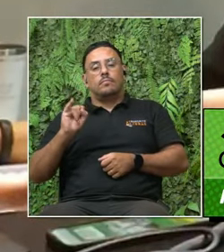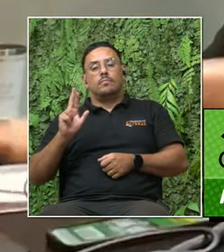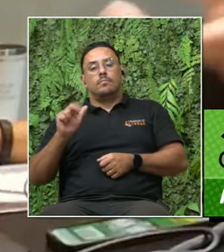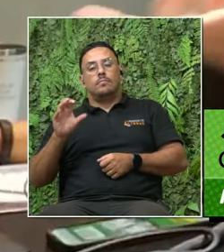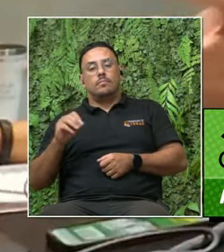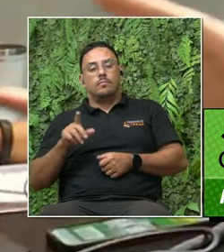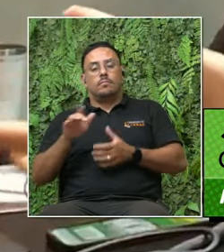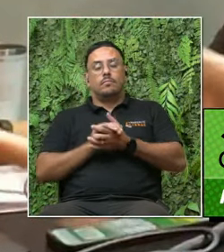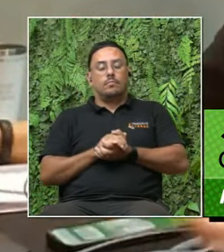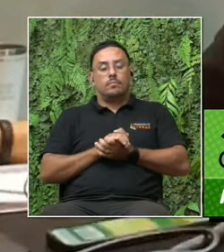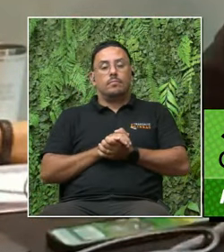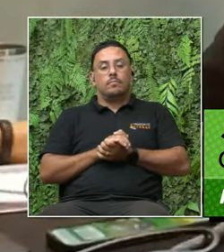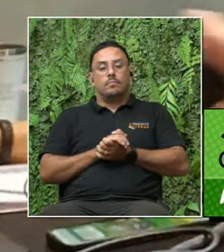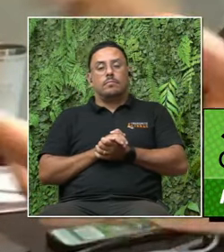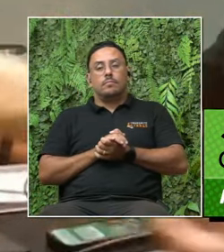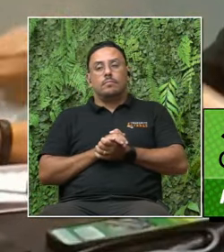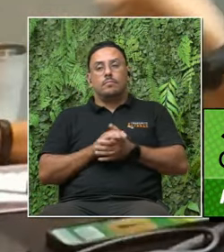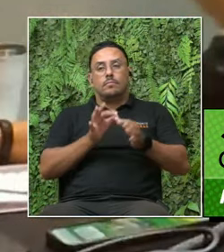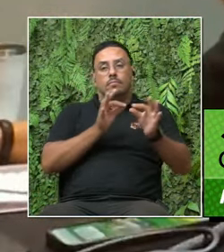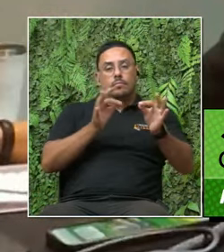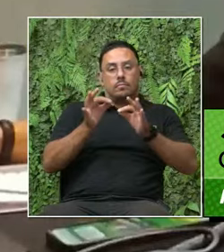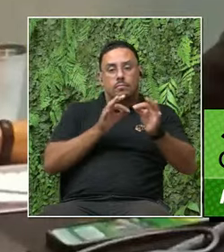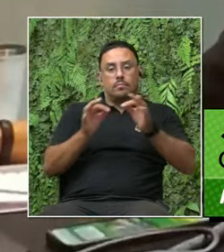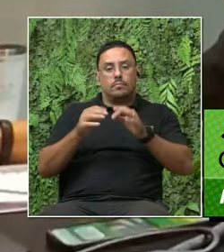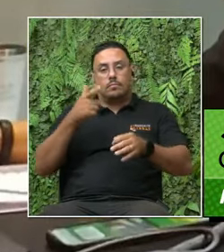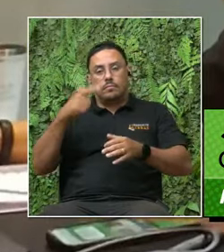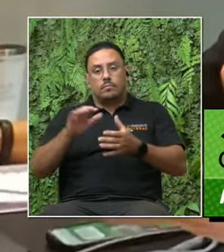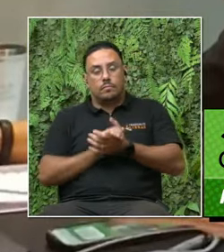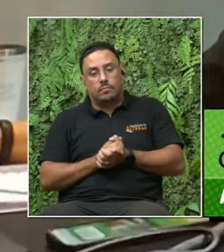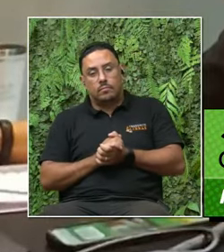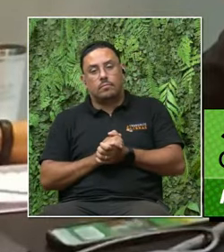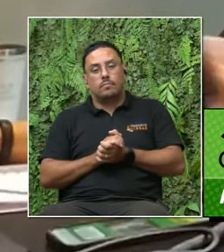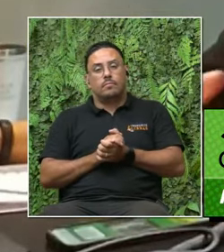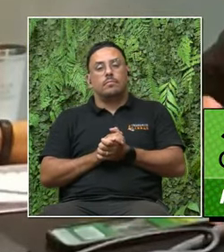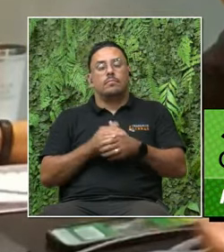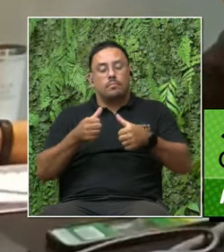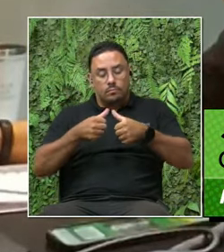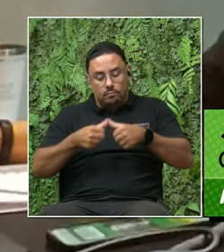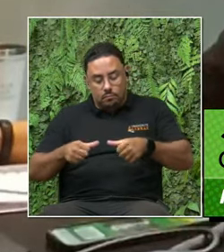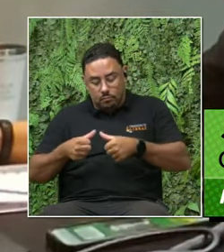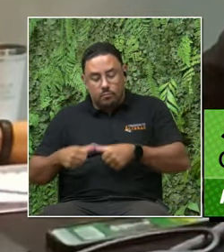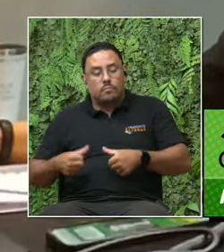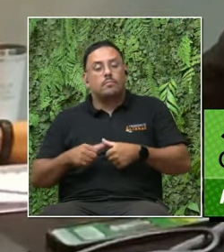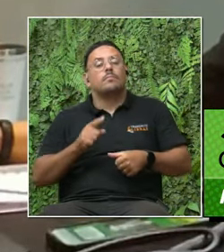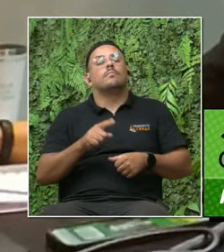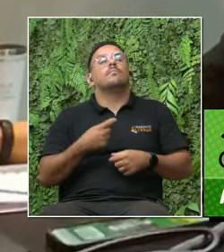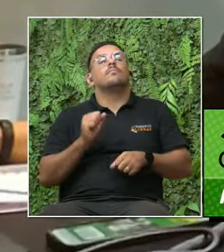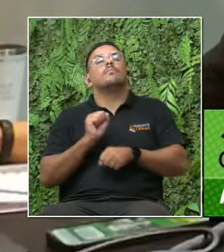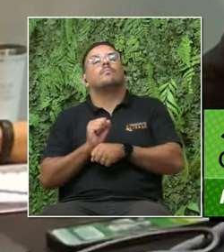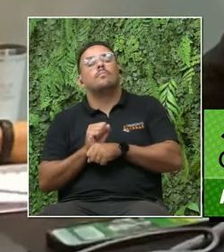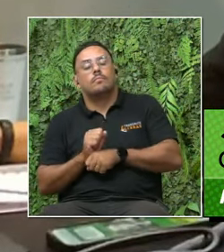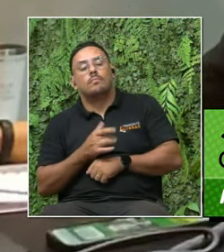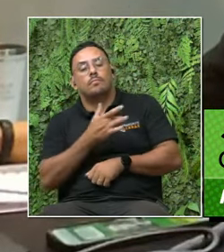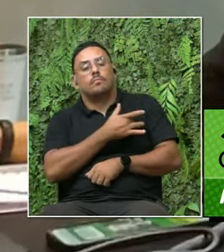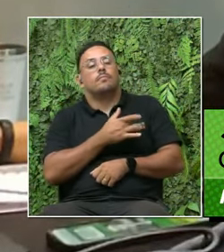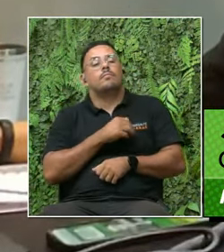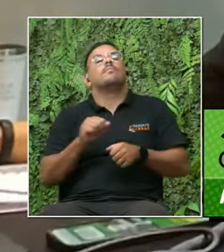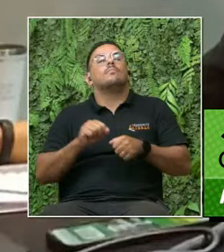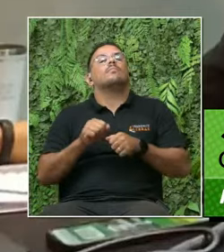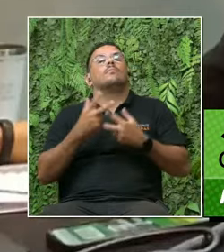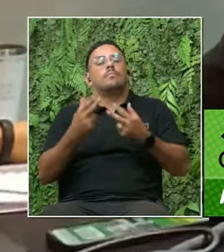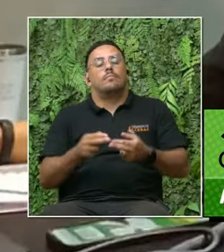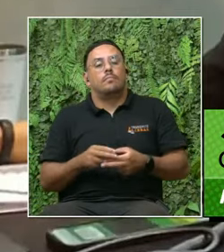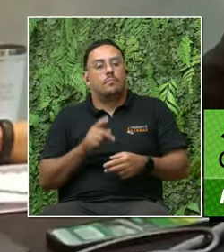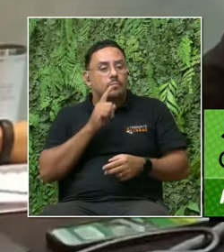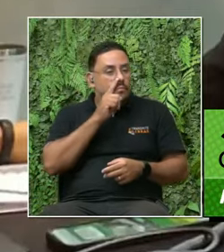Rabelo para né remontar a sua a sua a sua Zaga o seu miolo da Zaga porque era esperado que o Cruzeiro fosse fazer o que fez e mesmo assim